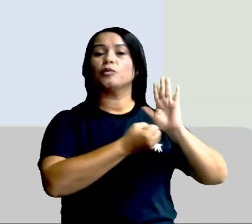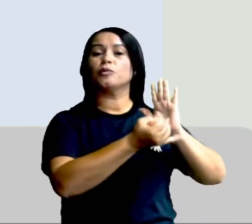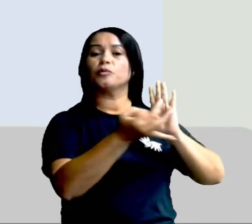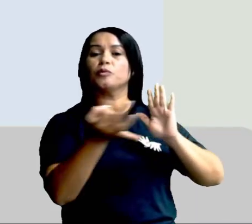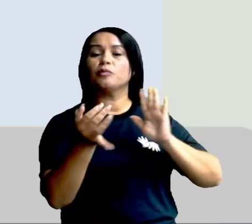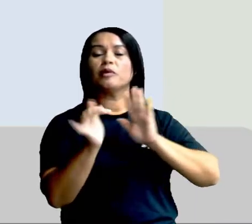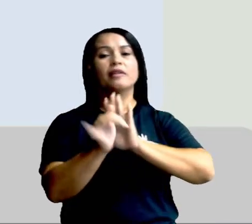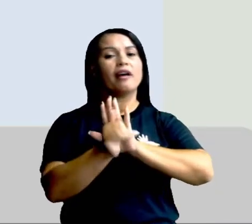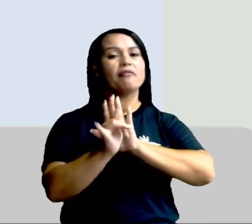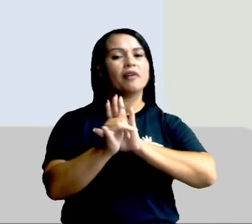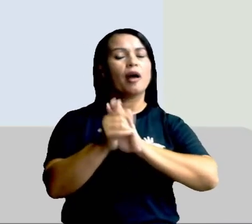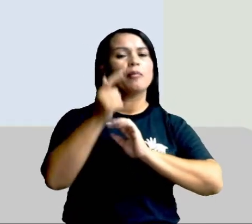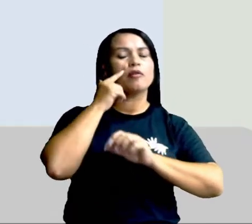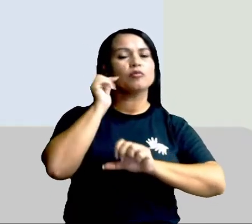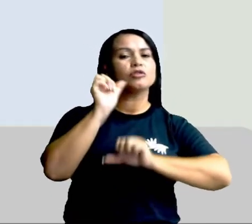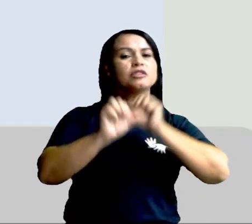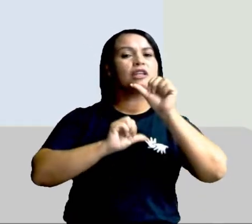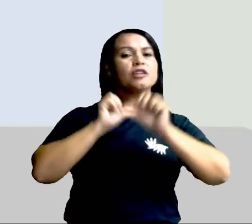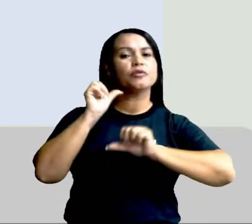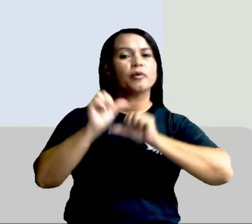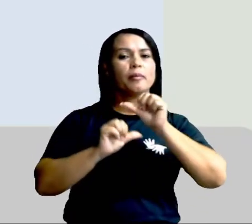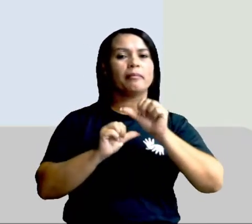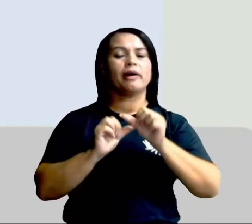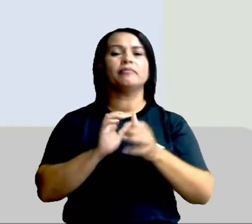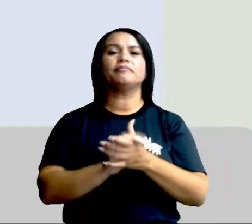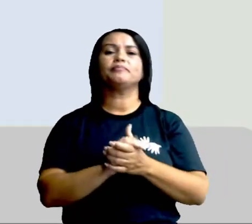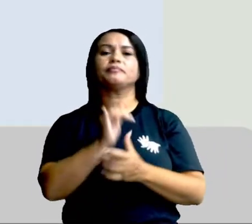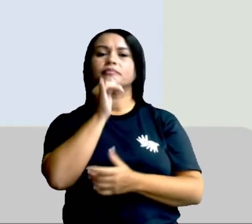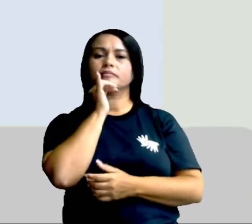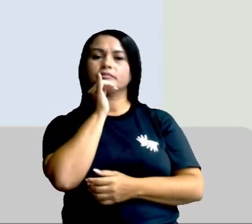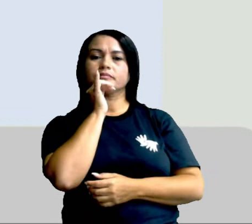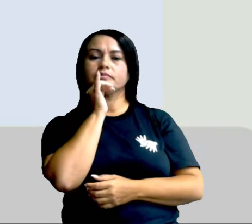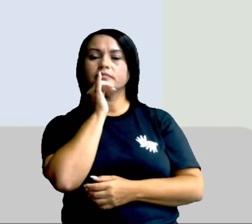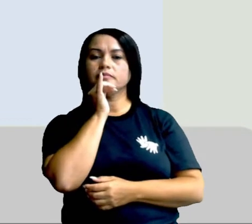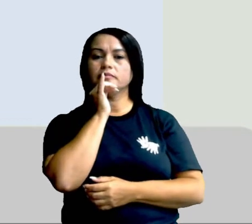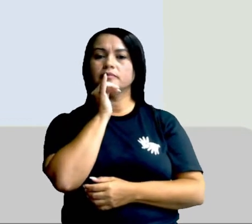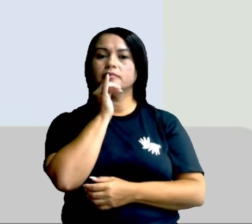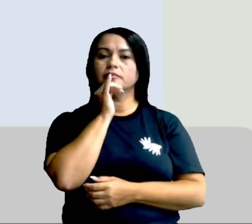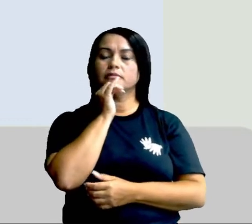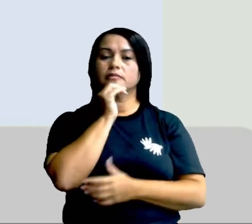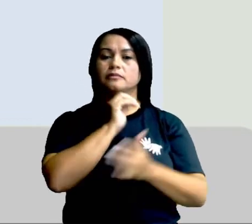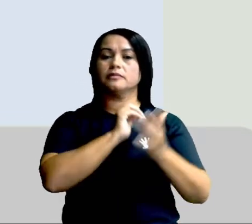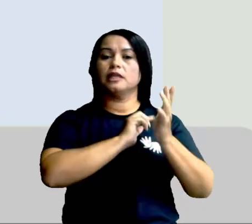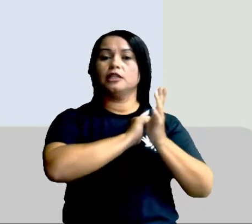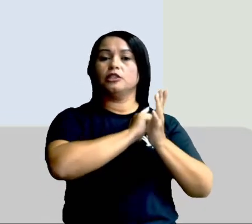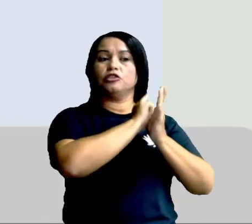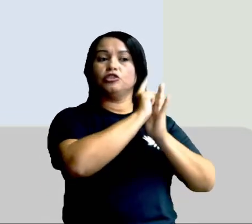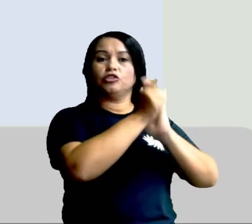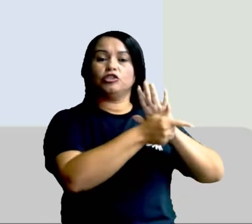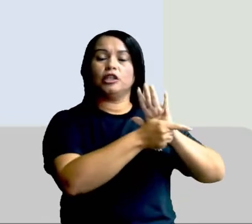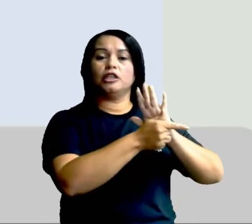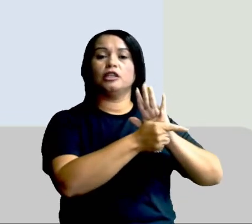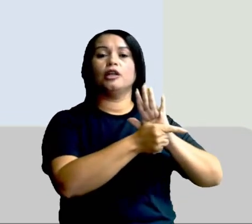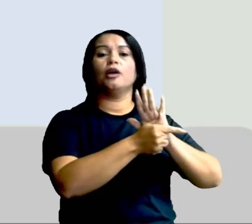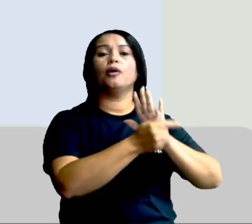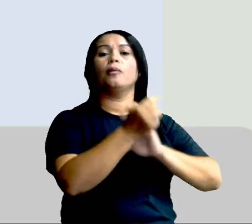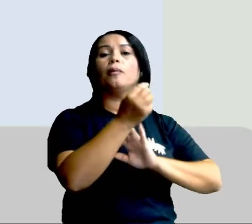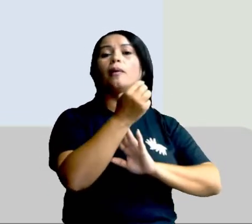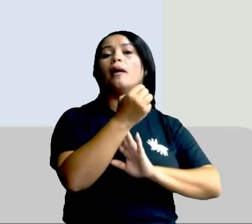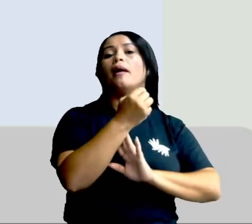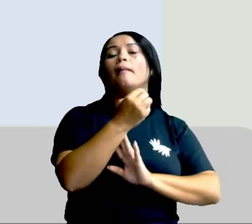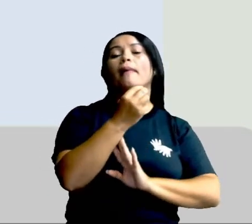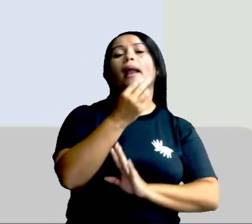tá? Vamos alterar, nós vamos transformar de masculino, que é o gênero, masculino e feminino